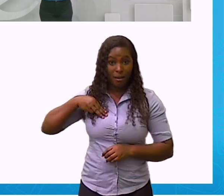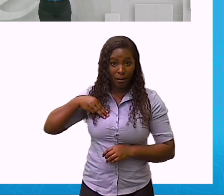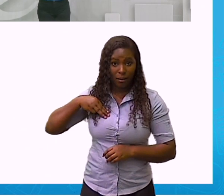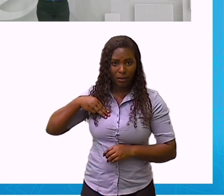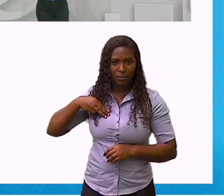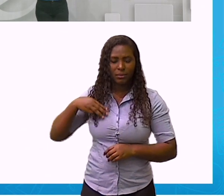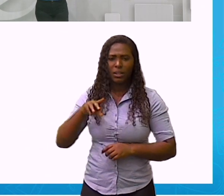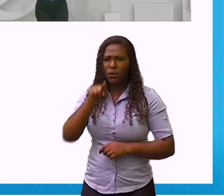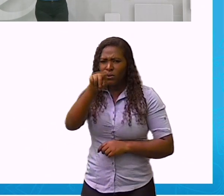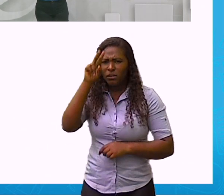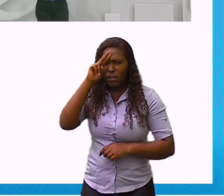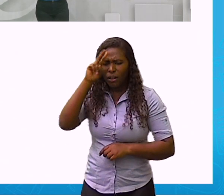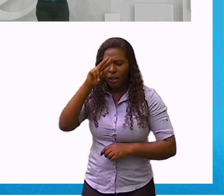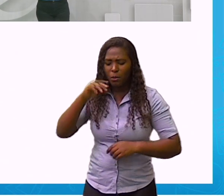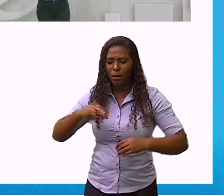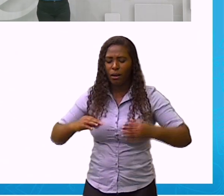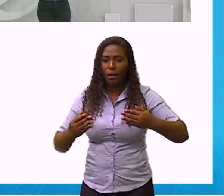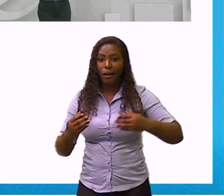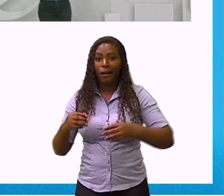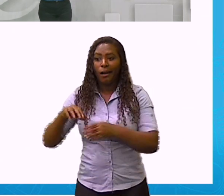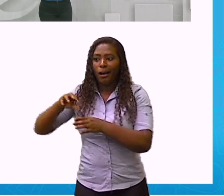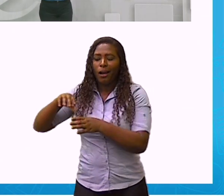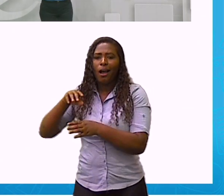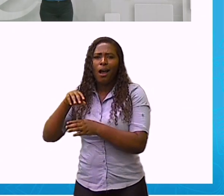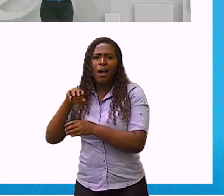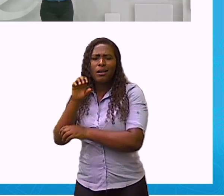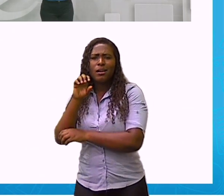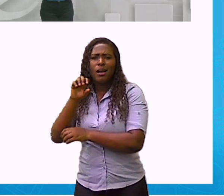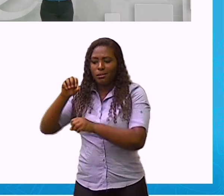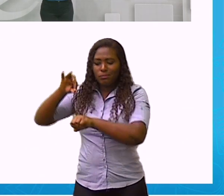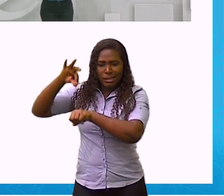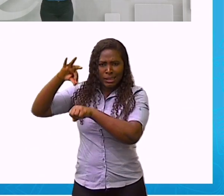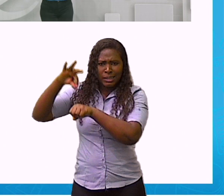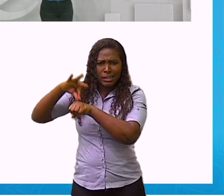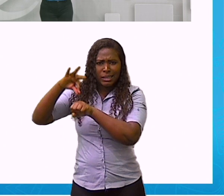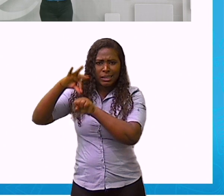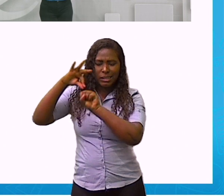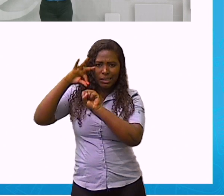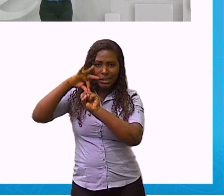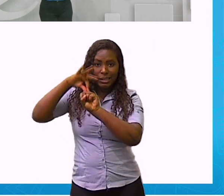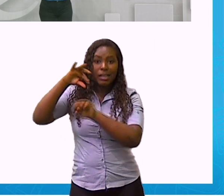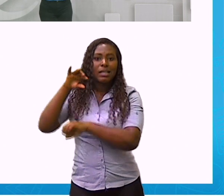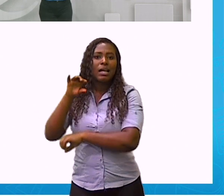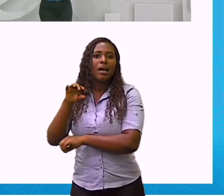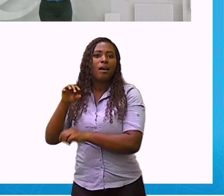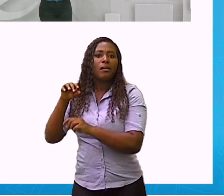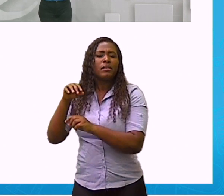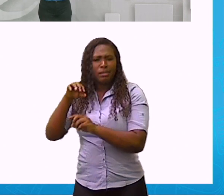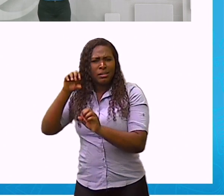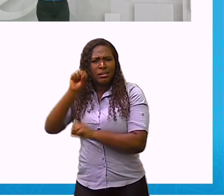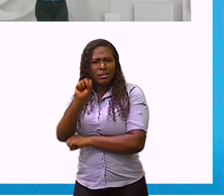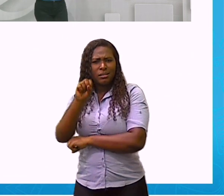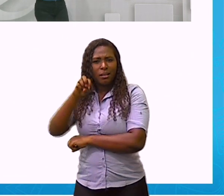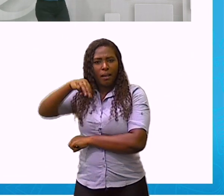da mineradora Samarco, que é controlada pela Vale e pela BHP